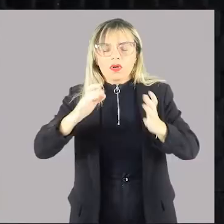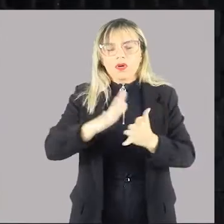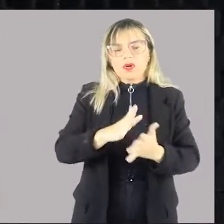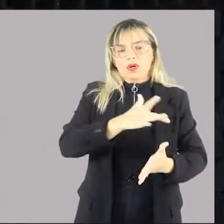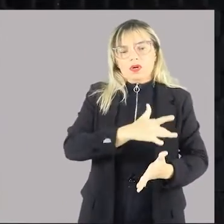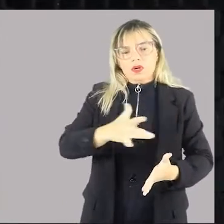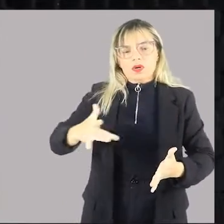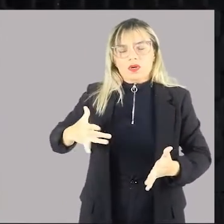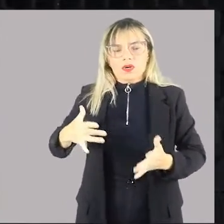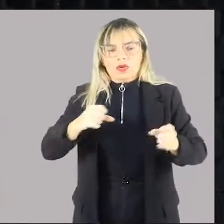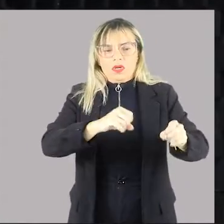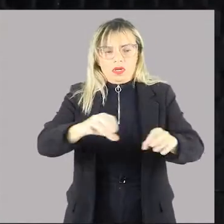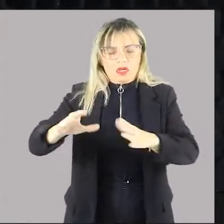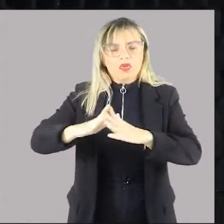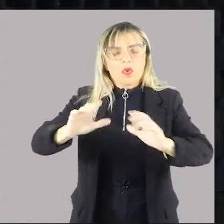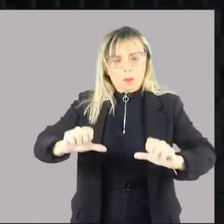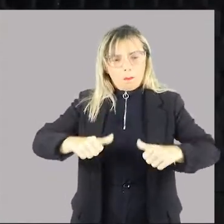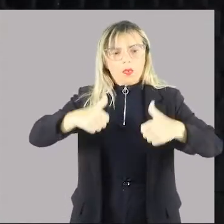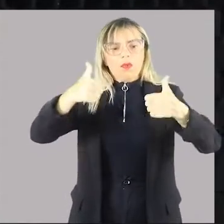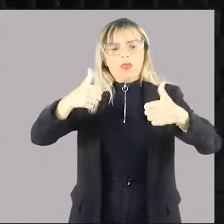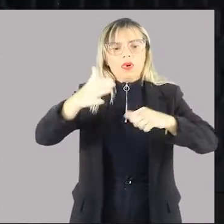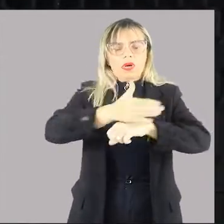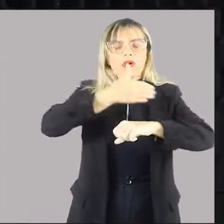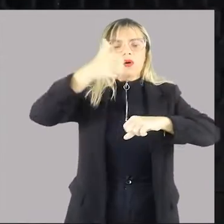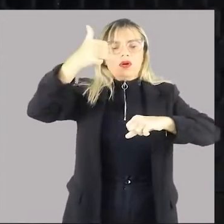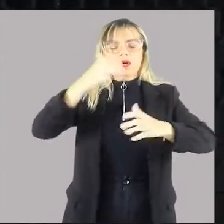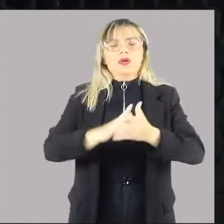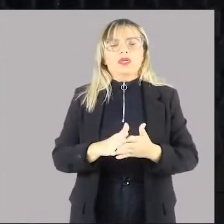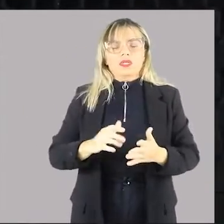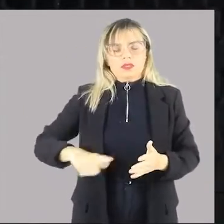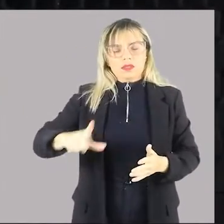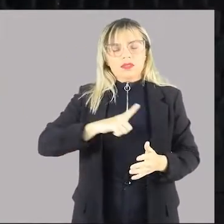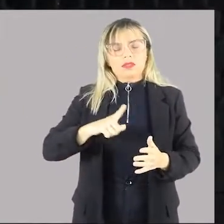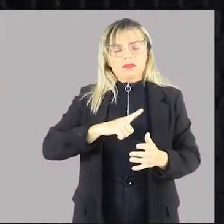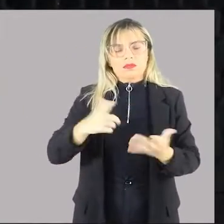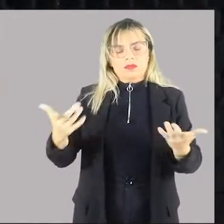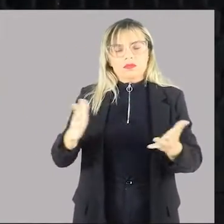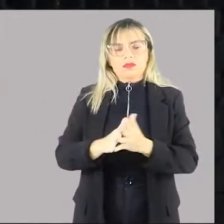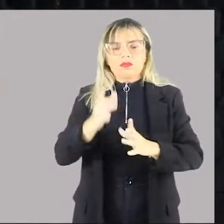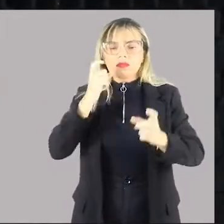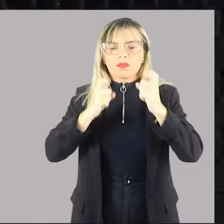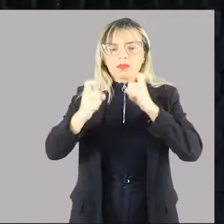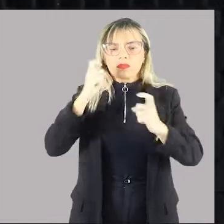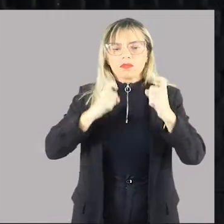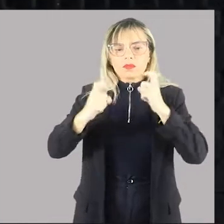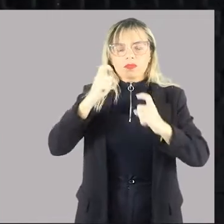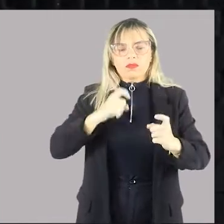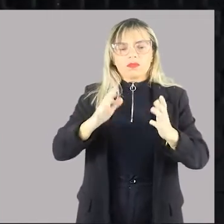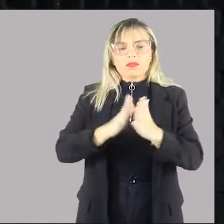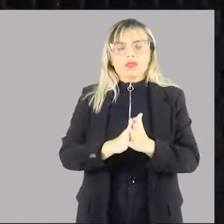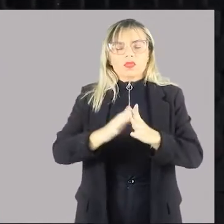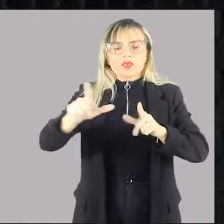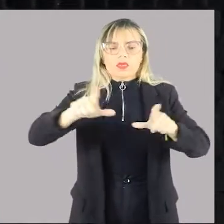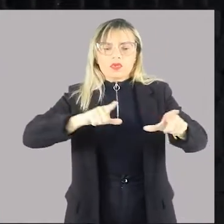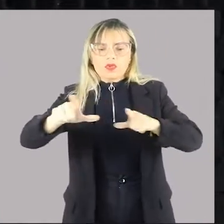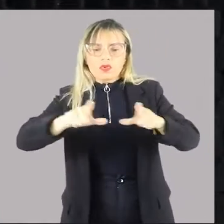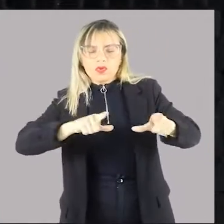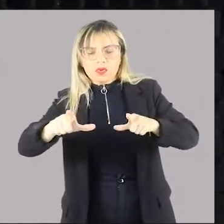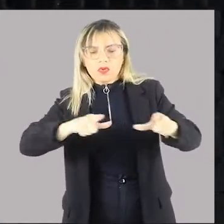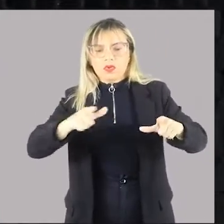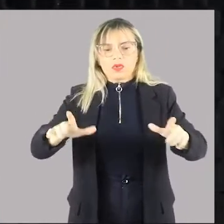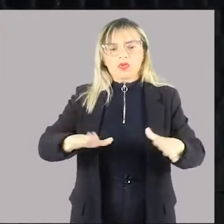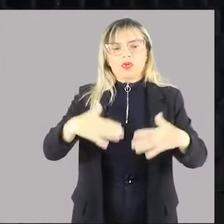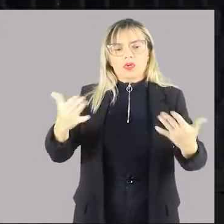saúde, da educação de qualidade. Há uma preocupação, pelo menos, a questão do emprego, a questão